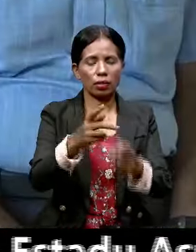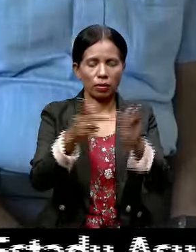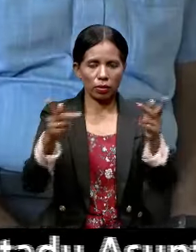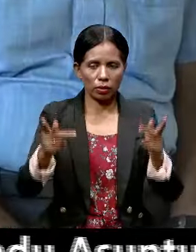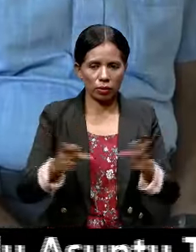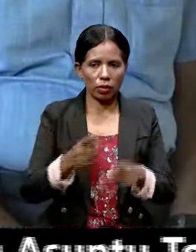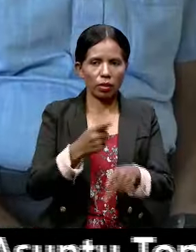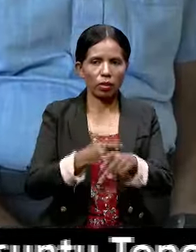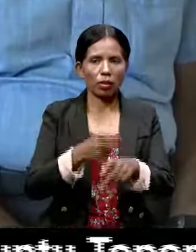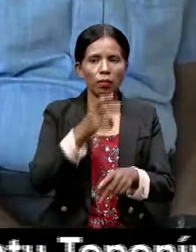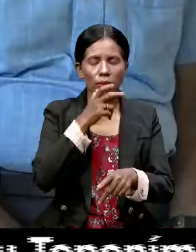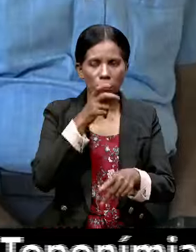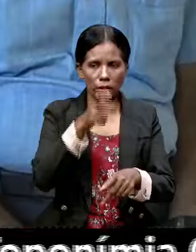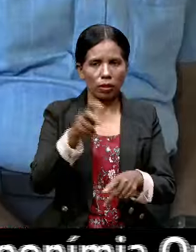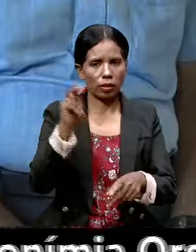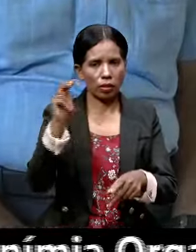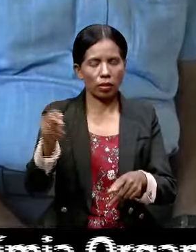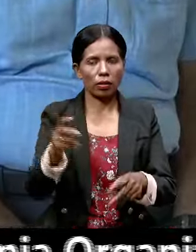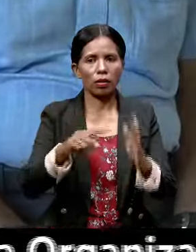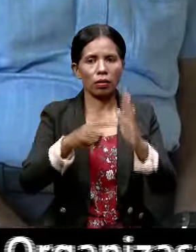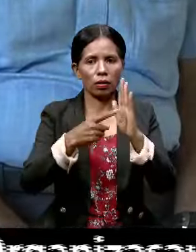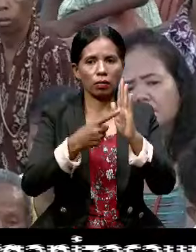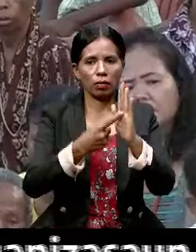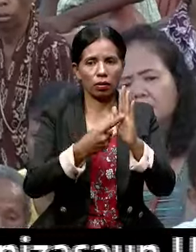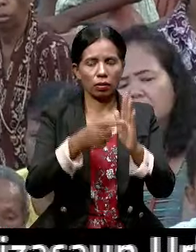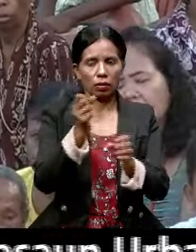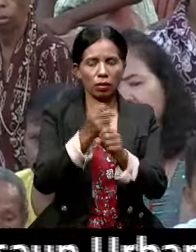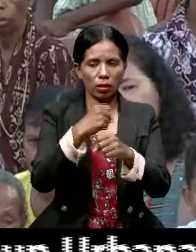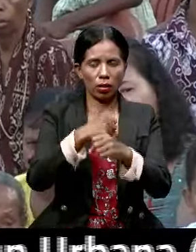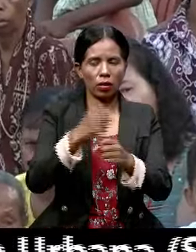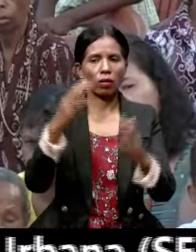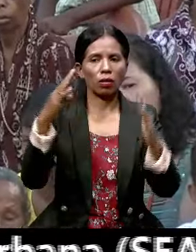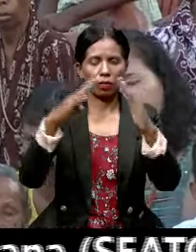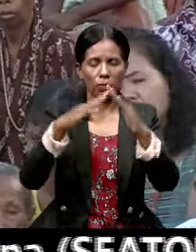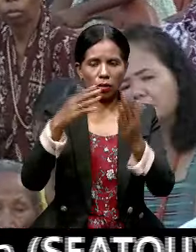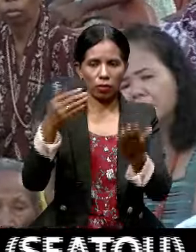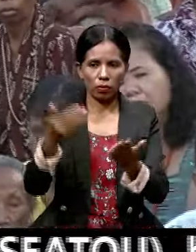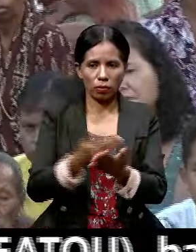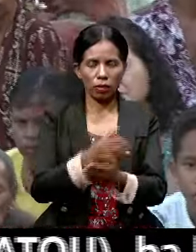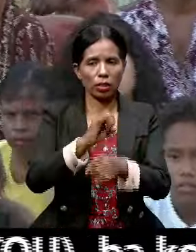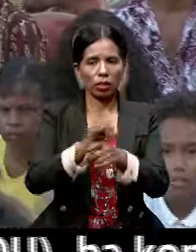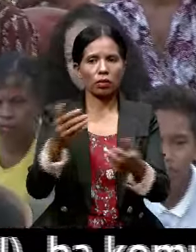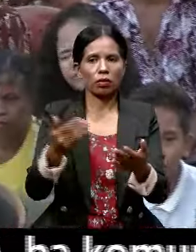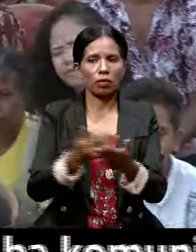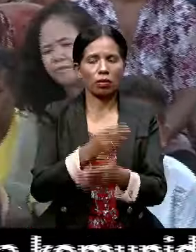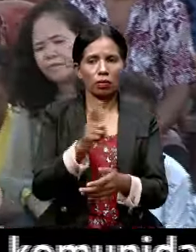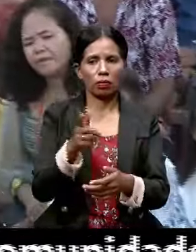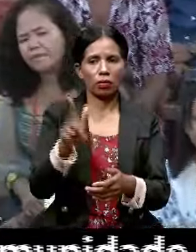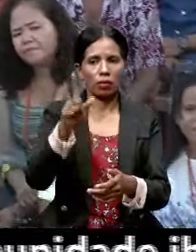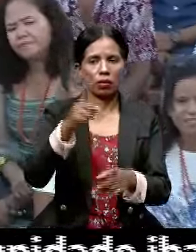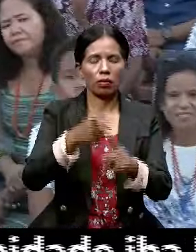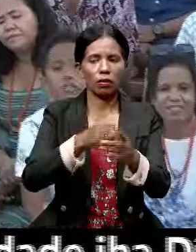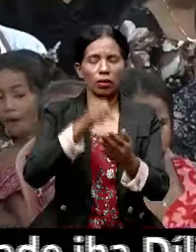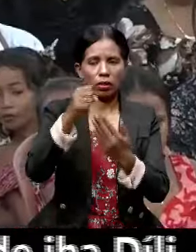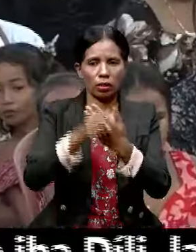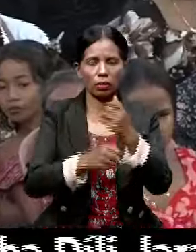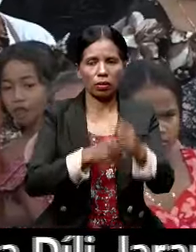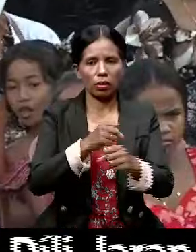a tempo português nian, no ahu halo construção fon e a loron ronolura singida fulan setembro tinan rihun rua